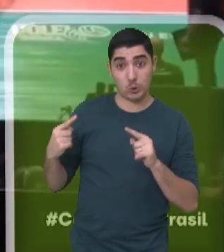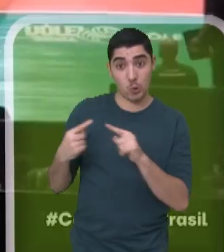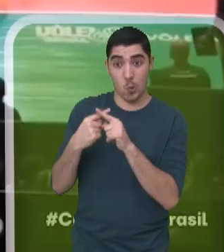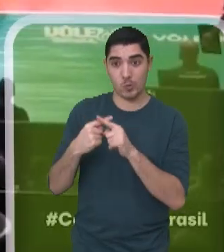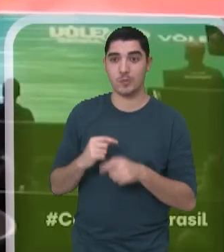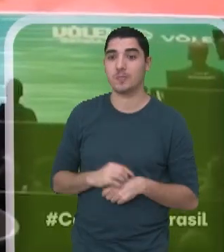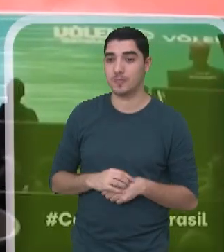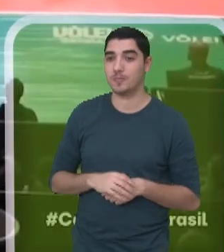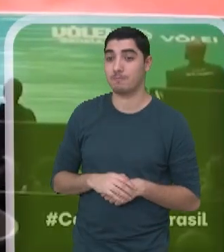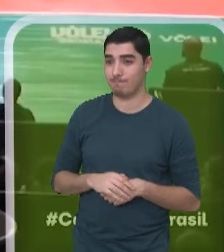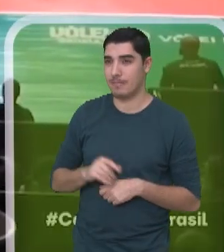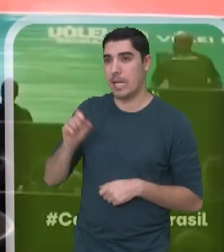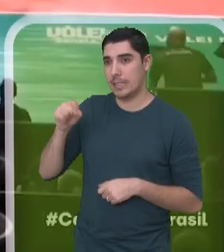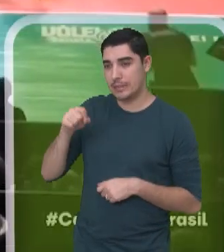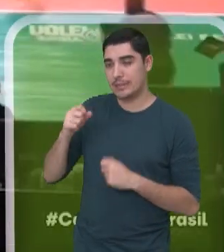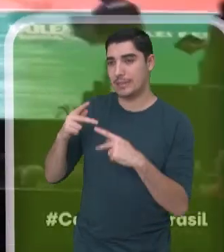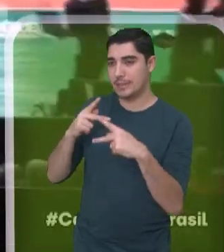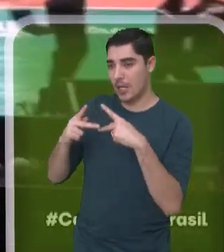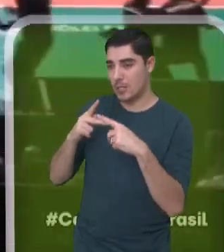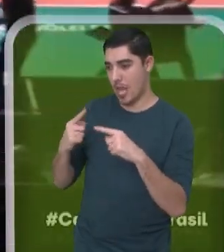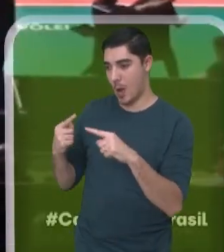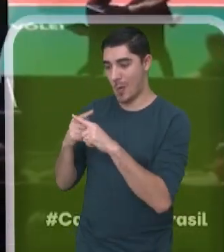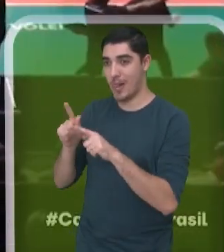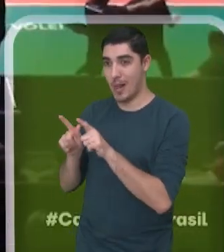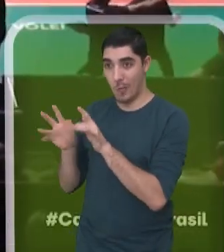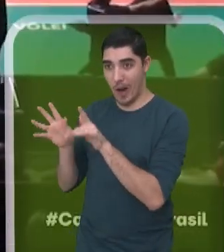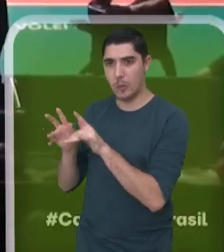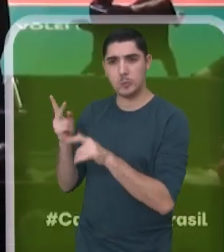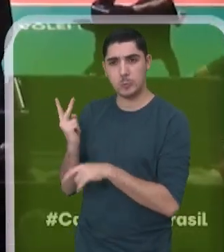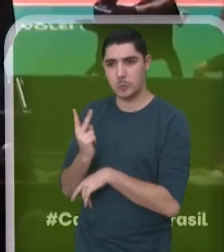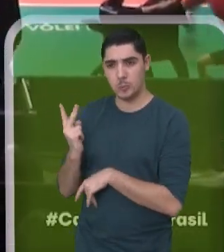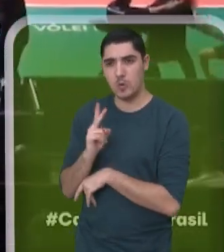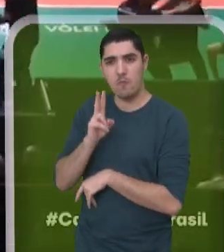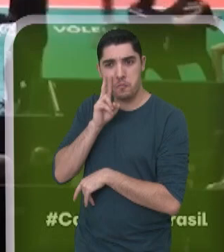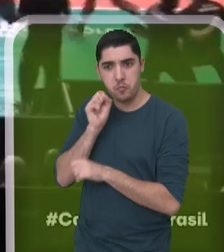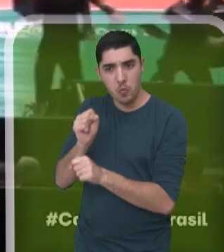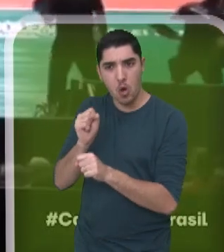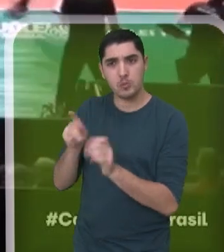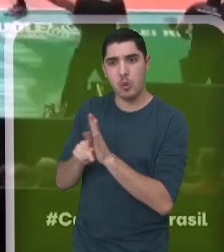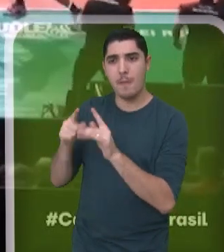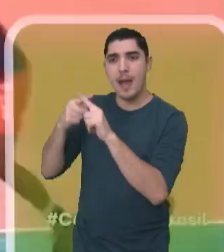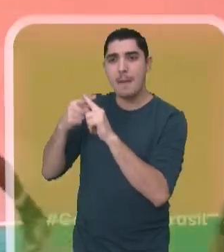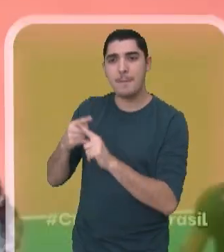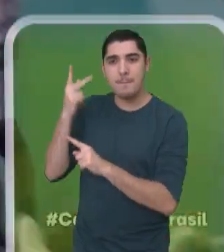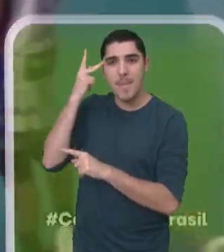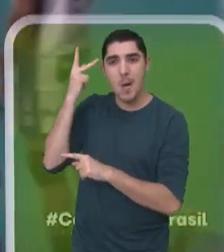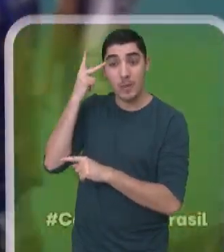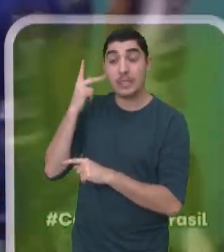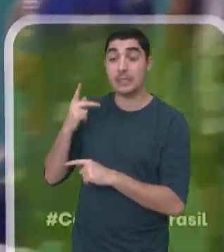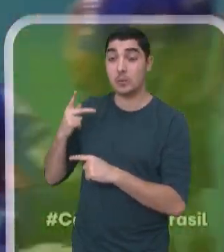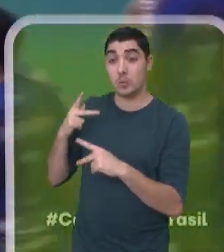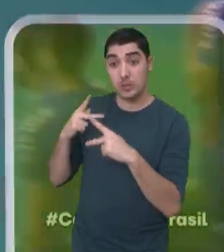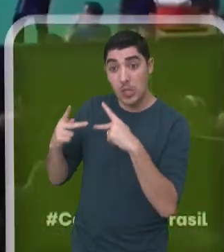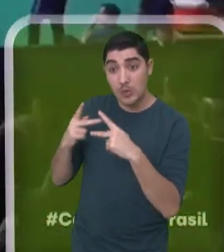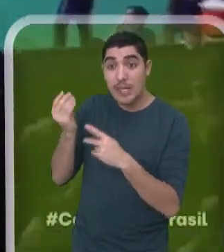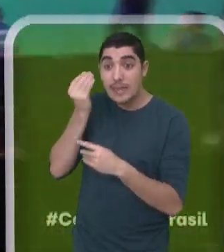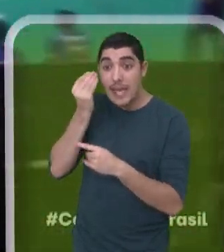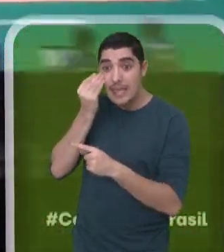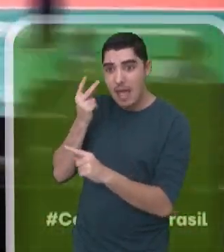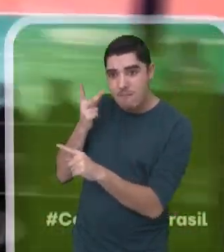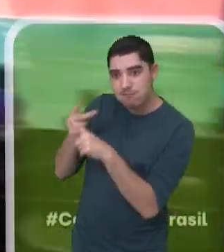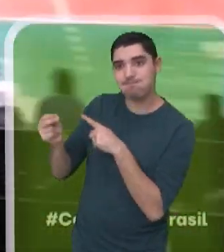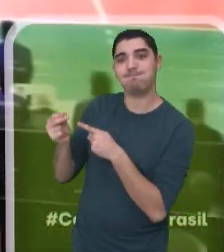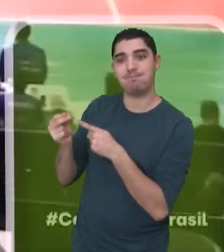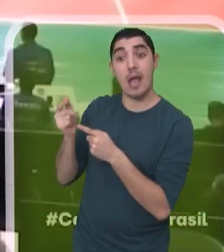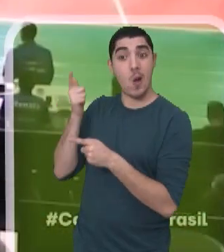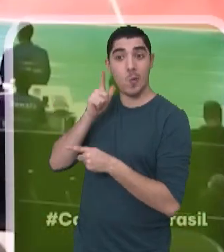já, né? São José e Guarulhos se enfrentaram, fizeram um ótimo jogo no Campeonato Paulista. São José aí tem que vencer para manter, né, essa